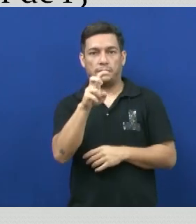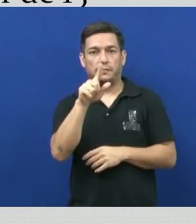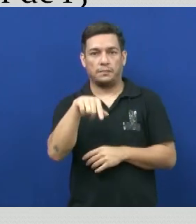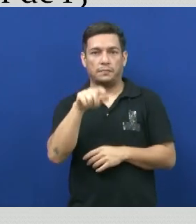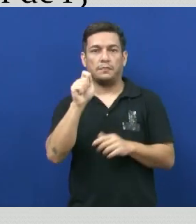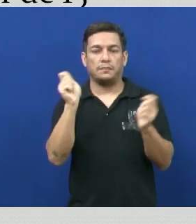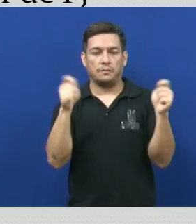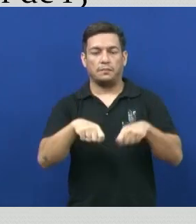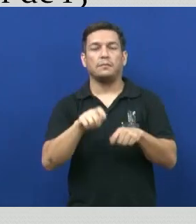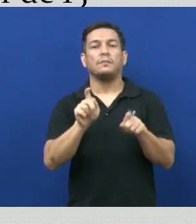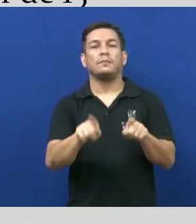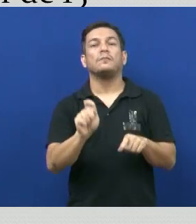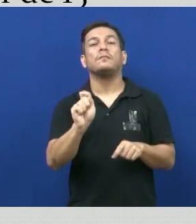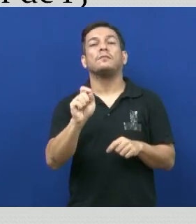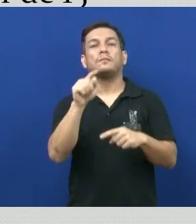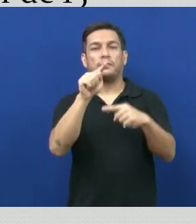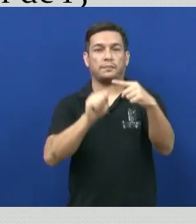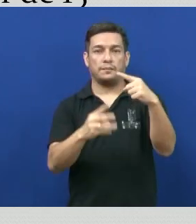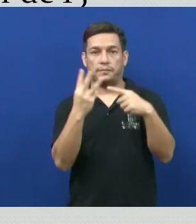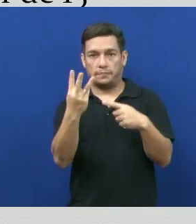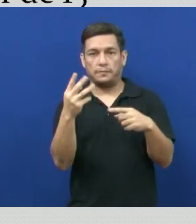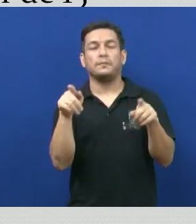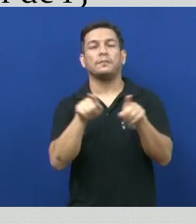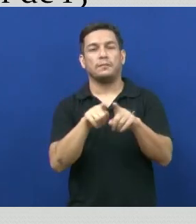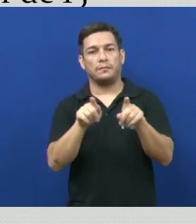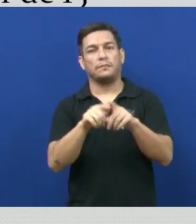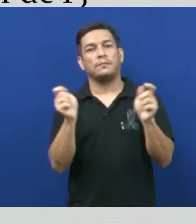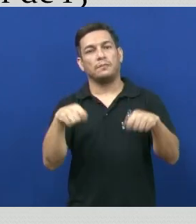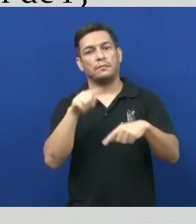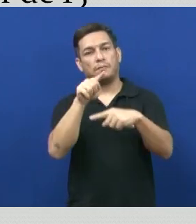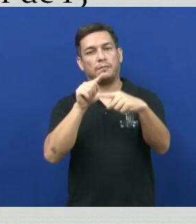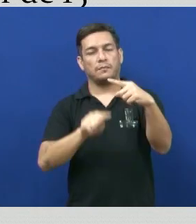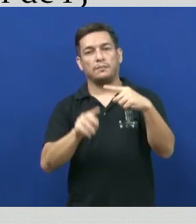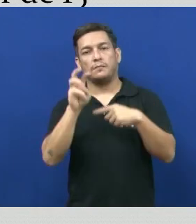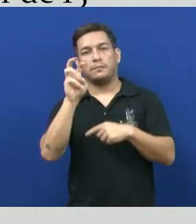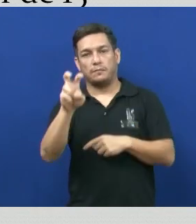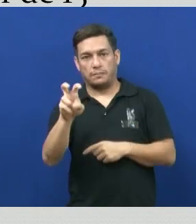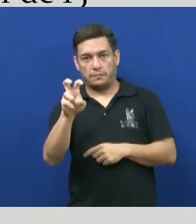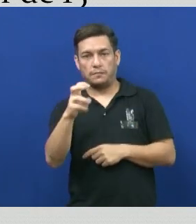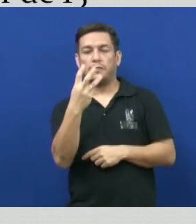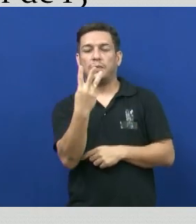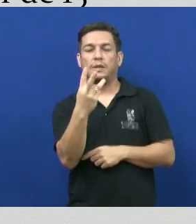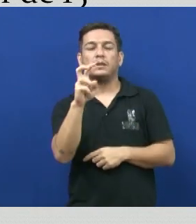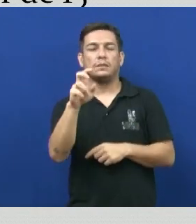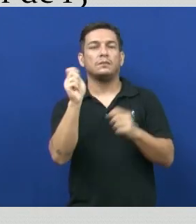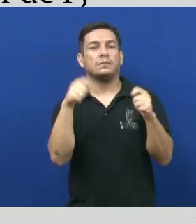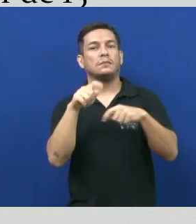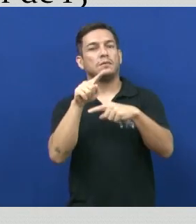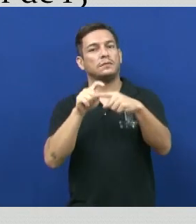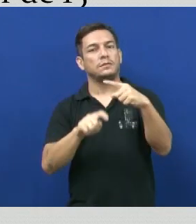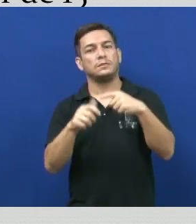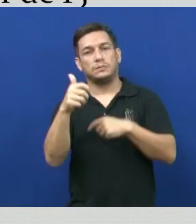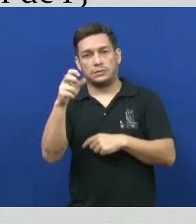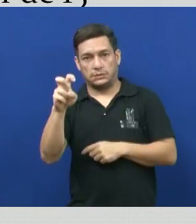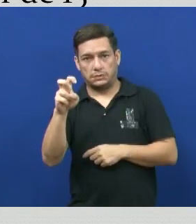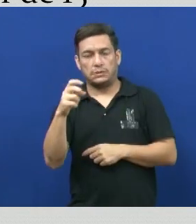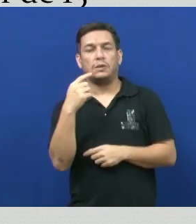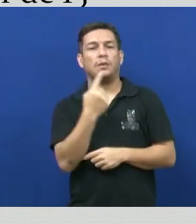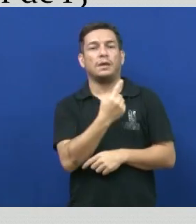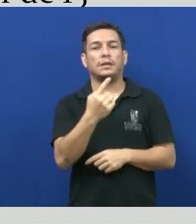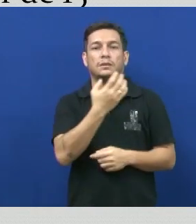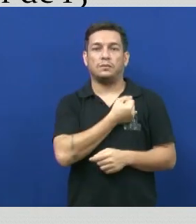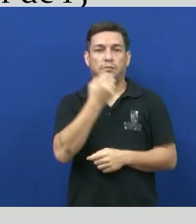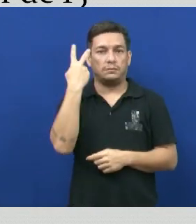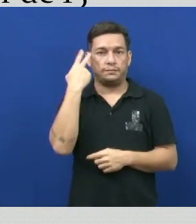é possível dividir por 3, é possível também dividir por 5. Então, o 3 e o 5 são divisores de 15. Cada número